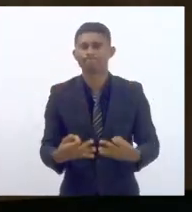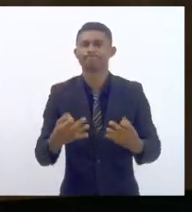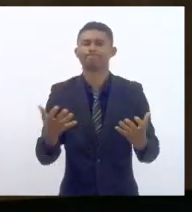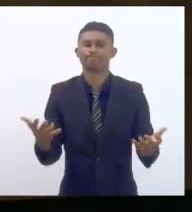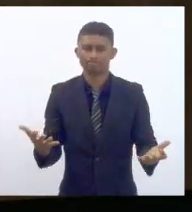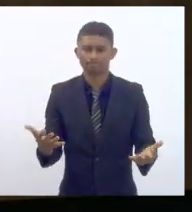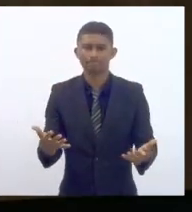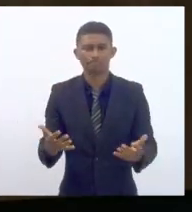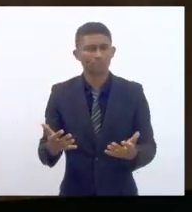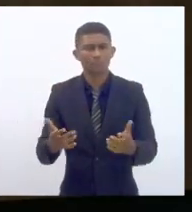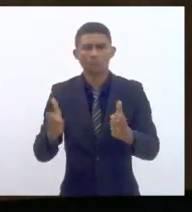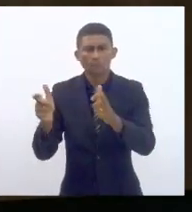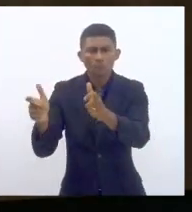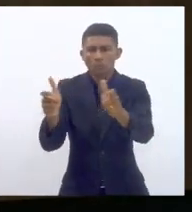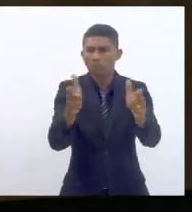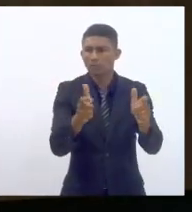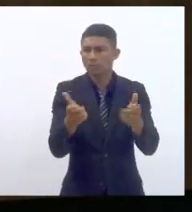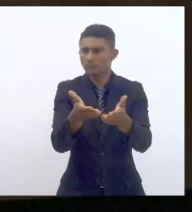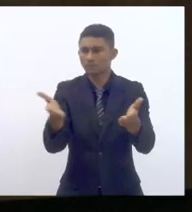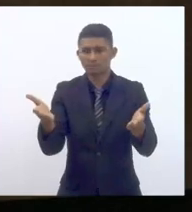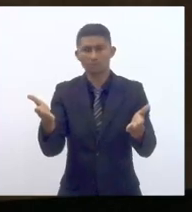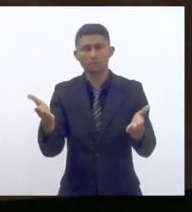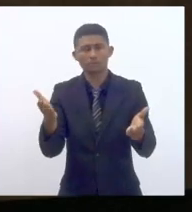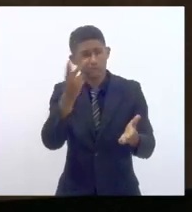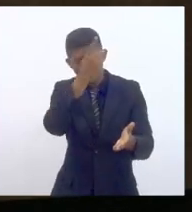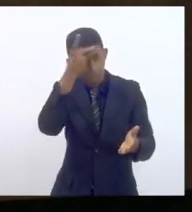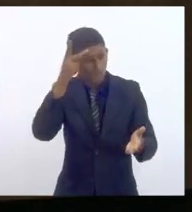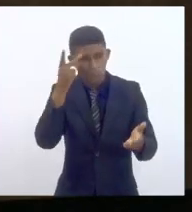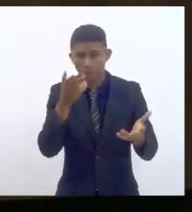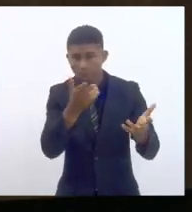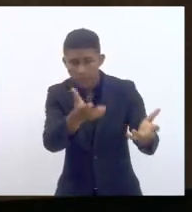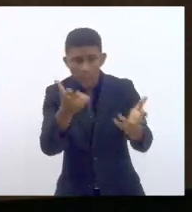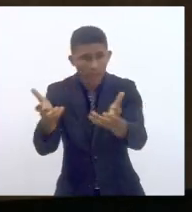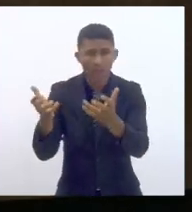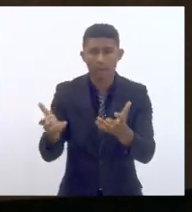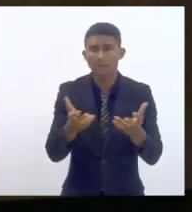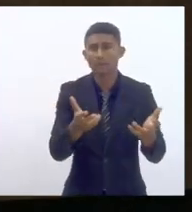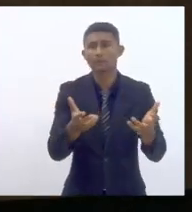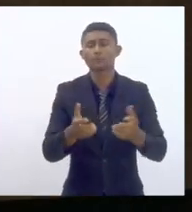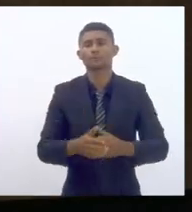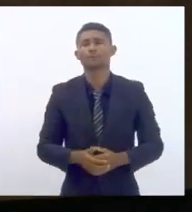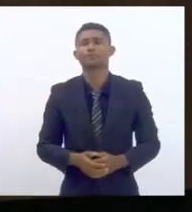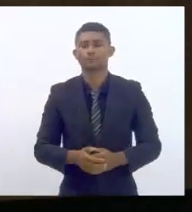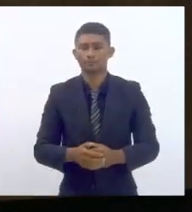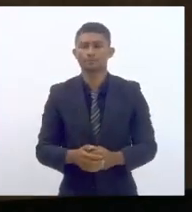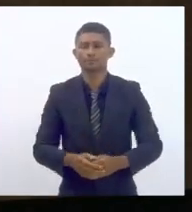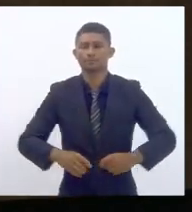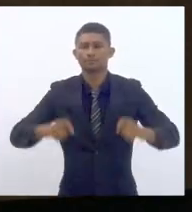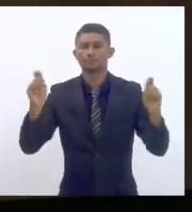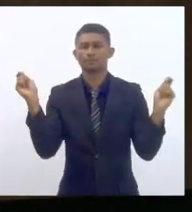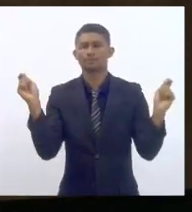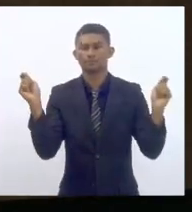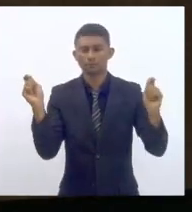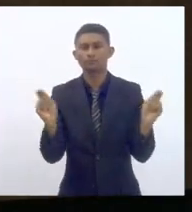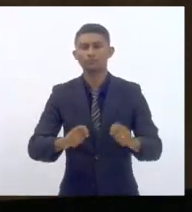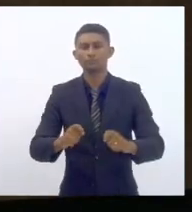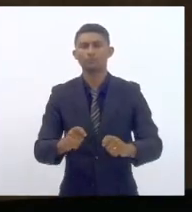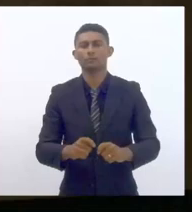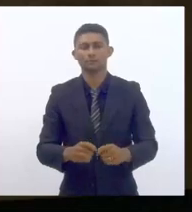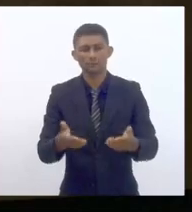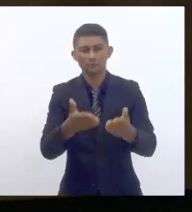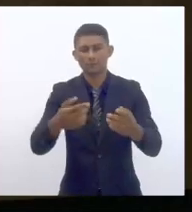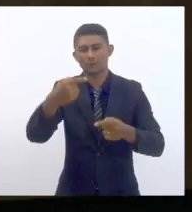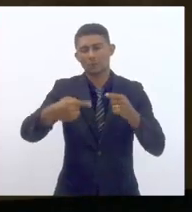territórios daqueles e daquelas que querem propor e podem constituir-se como sujeitos também na produção